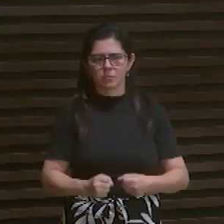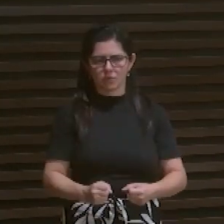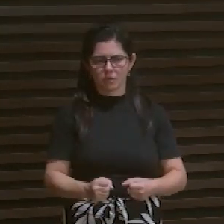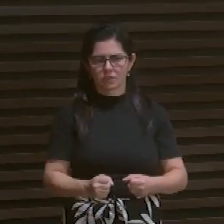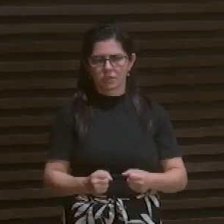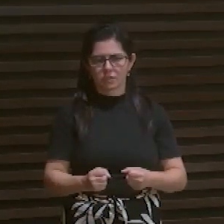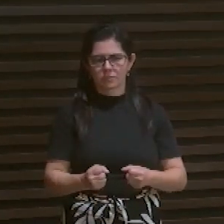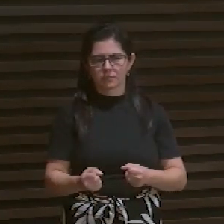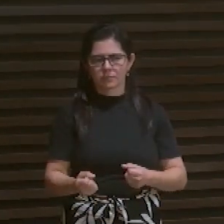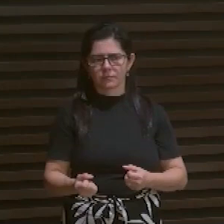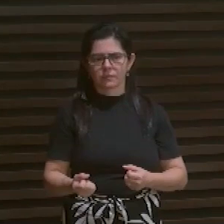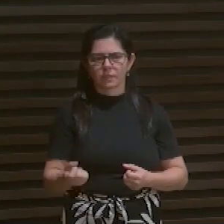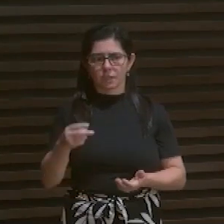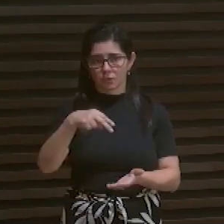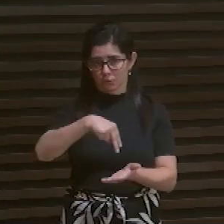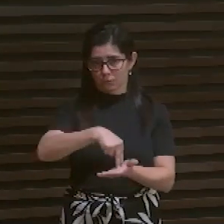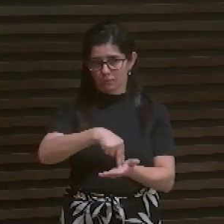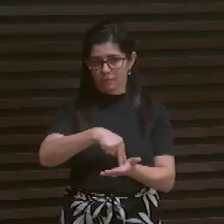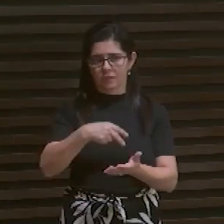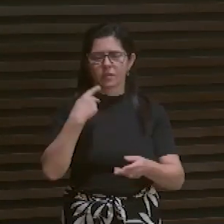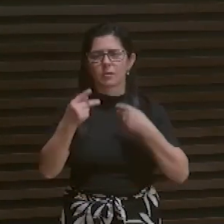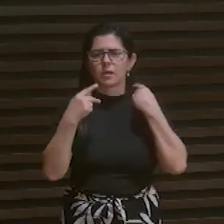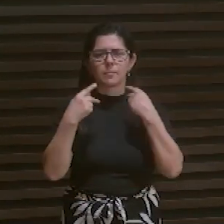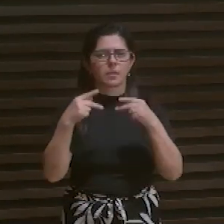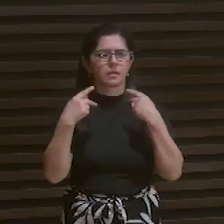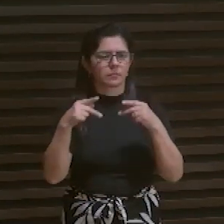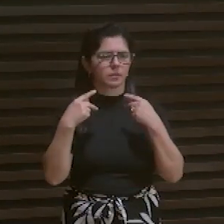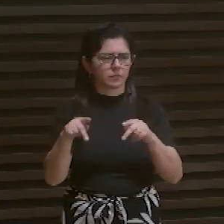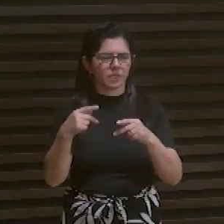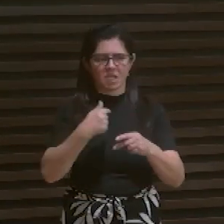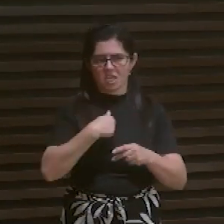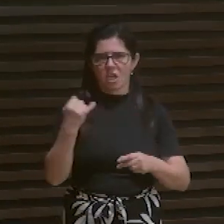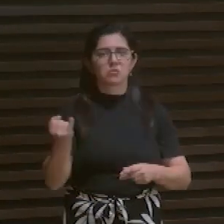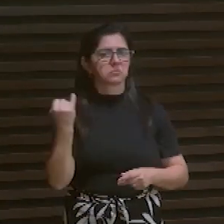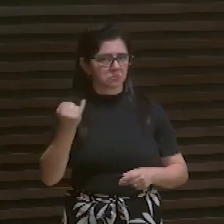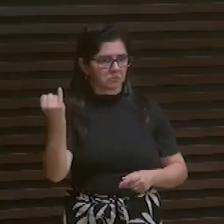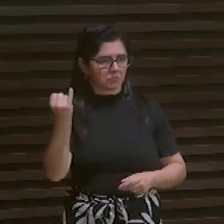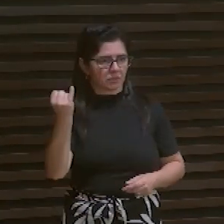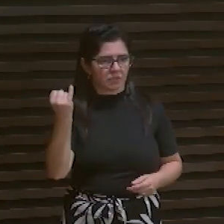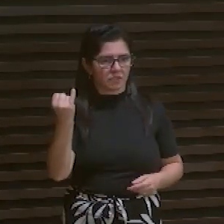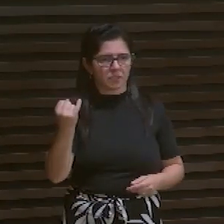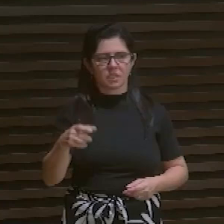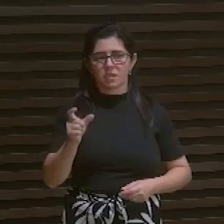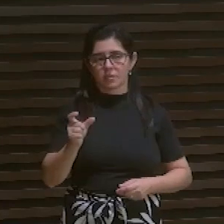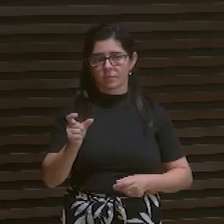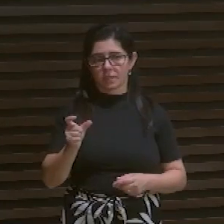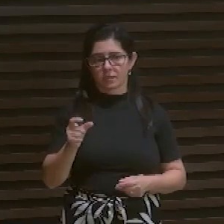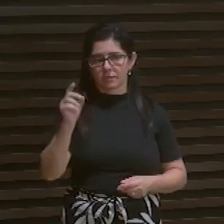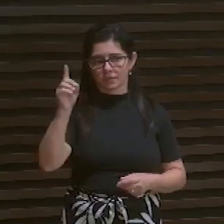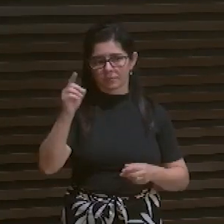preguei e eu convenci e eu fui o cara? Se a palavra fala